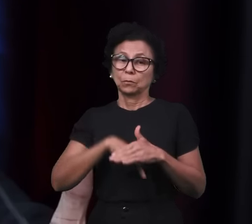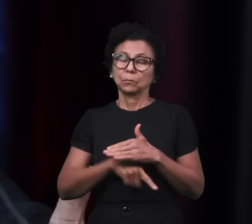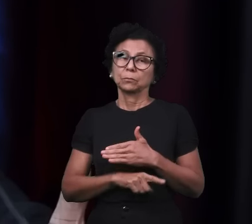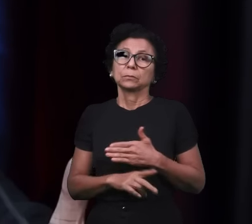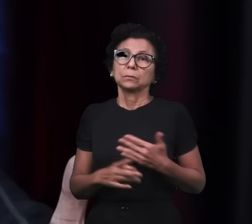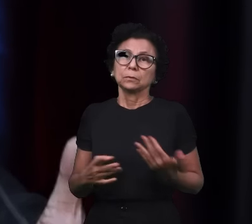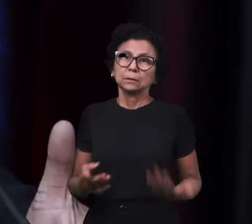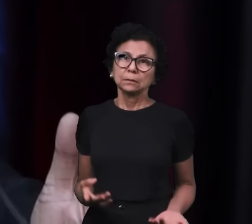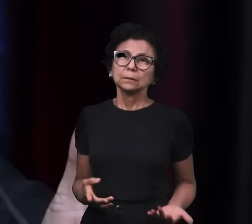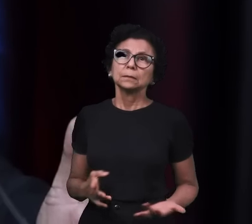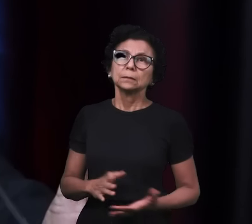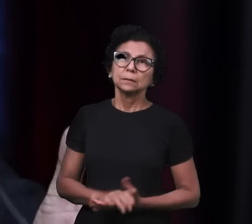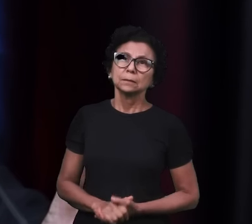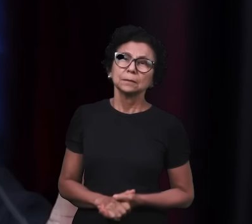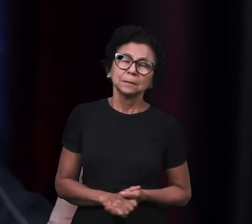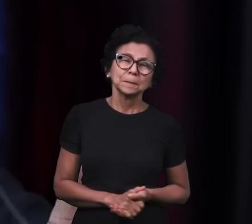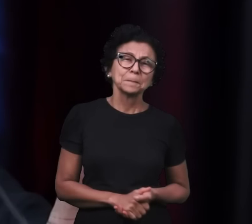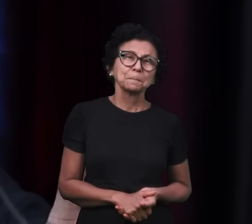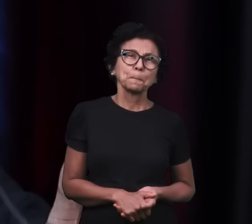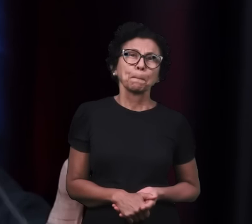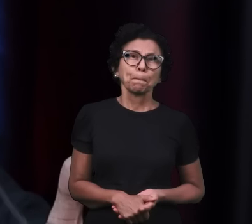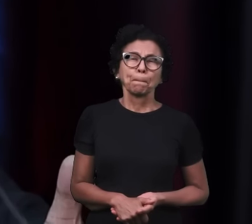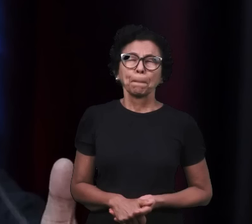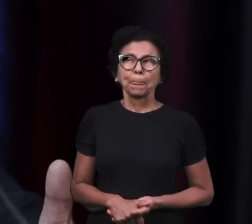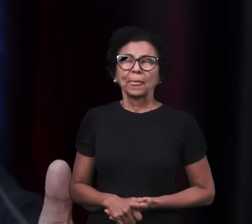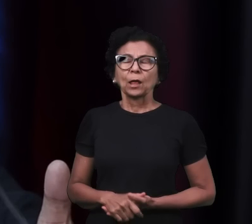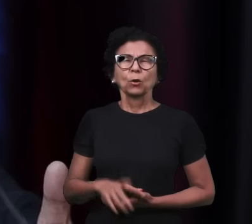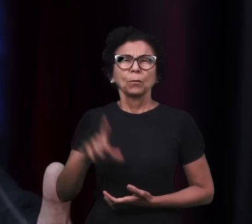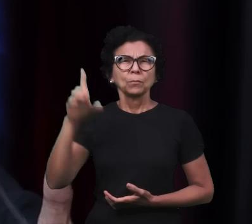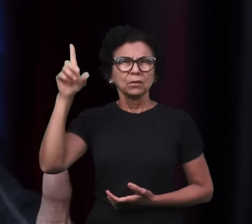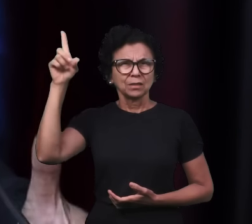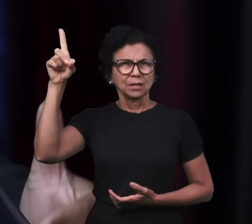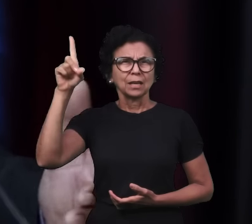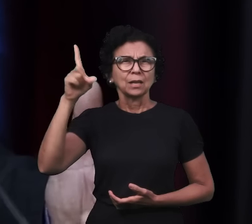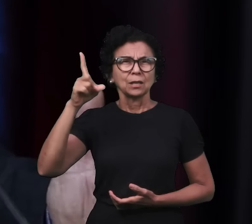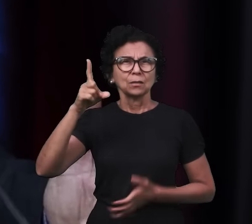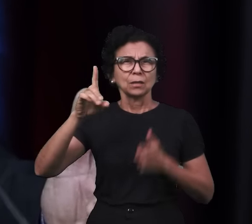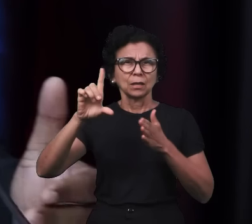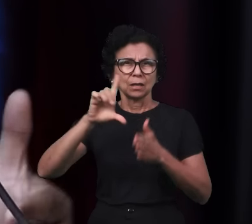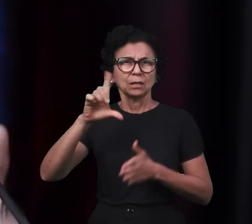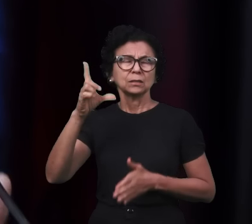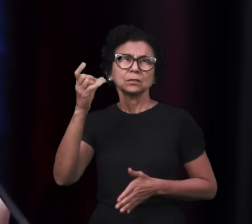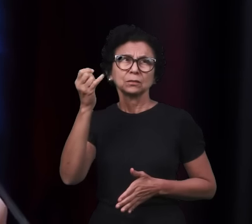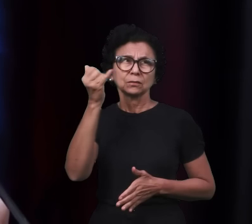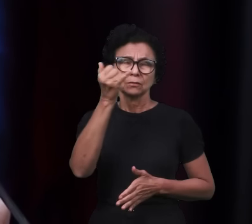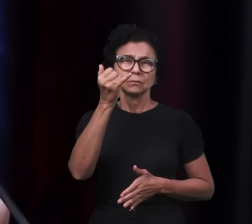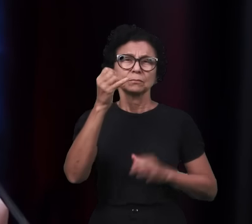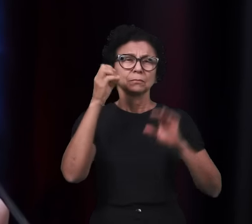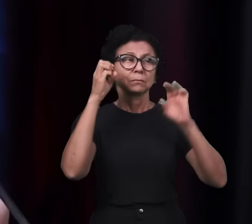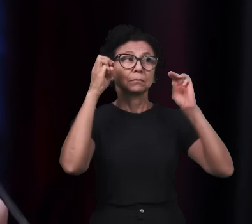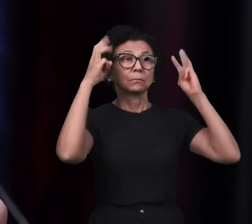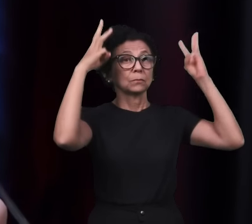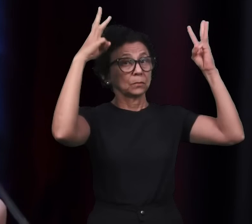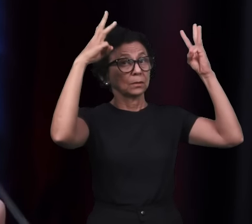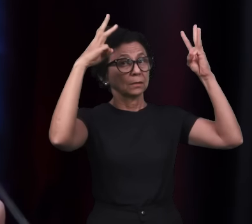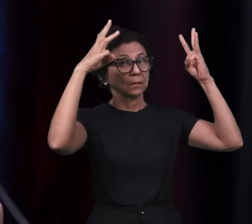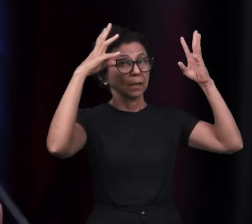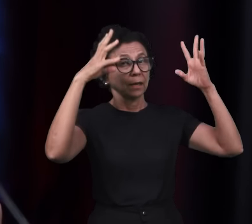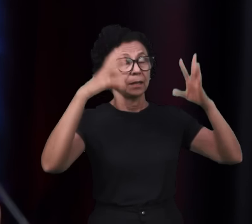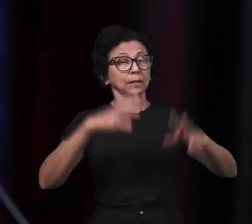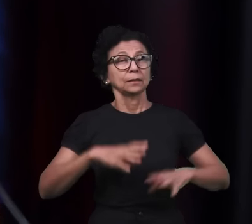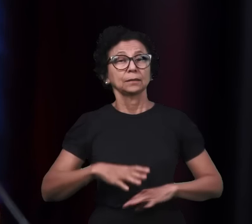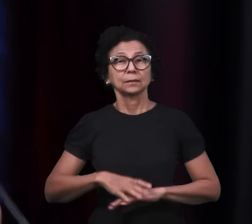que Deus já havia se manifesto a Moisés, porque Moisés, no mesmo monte,